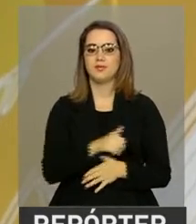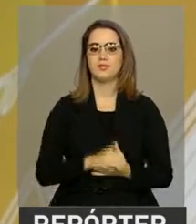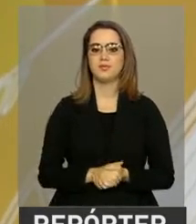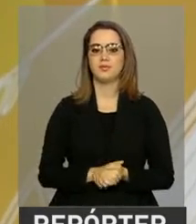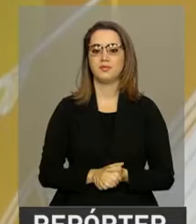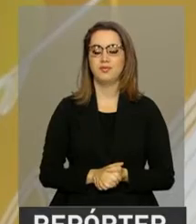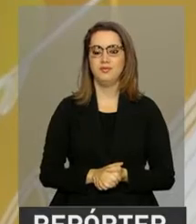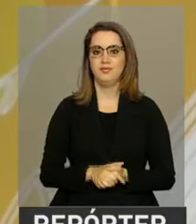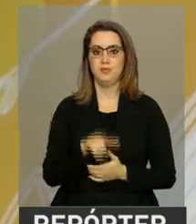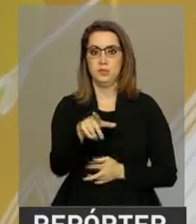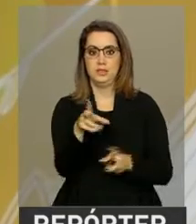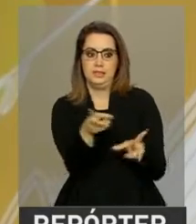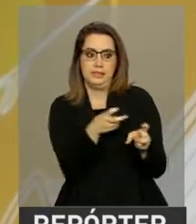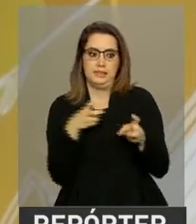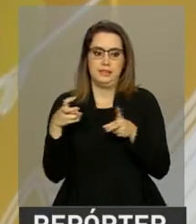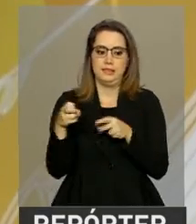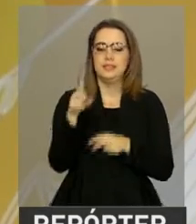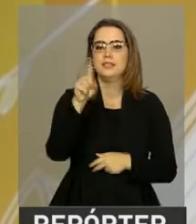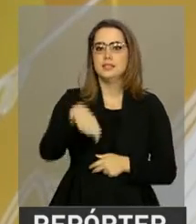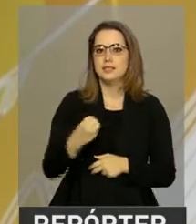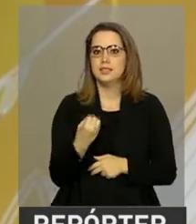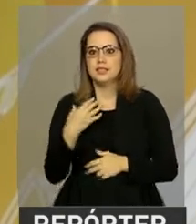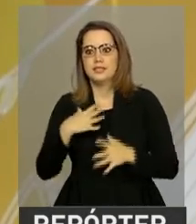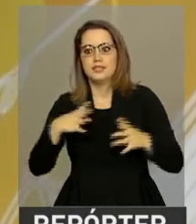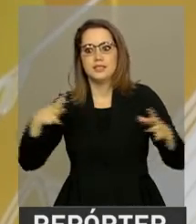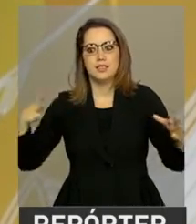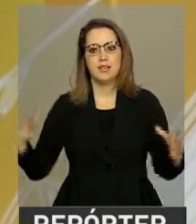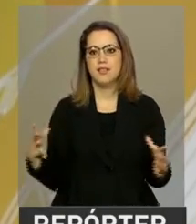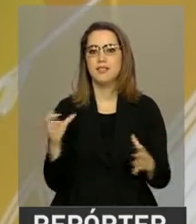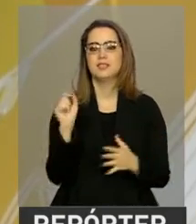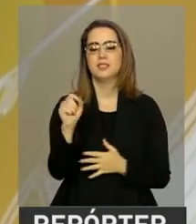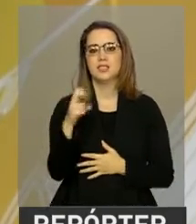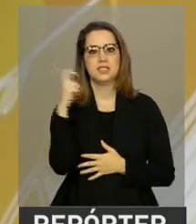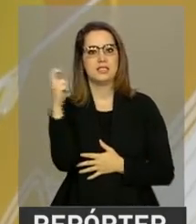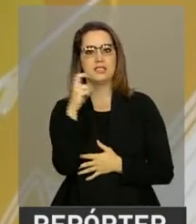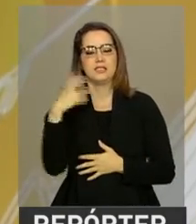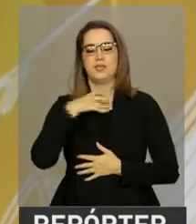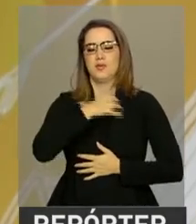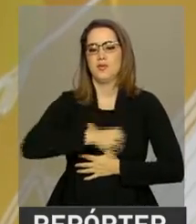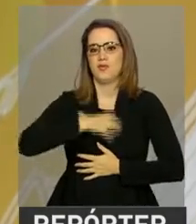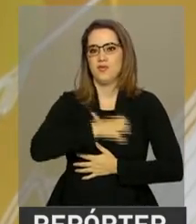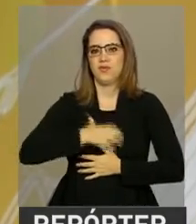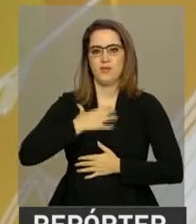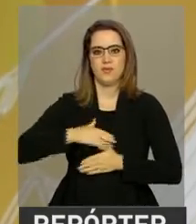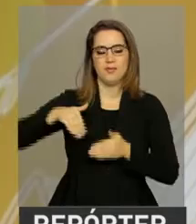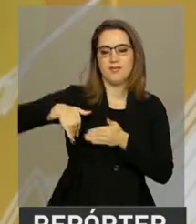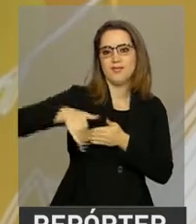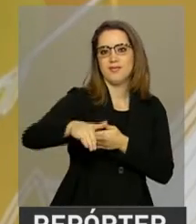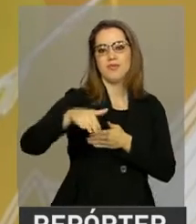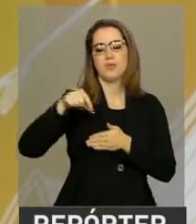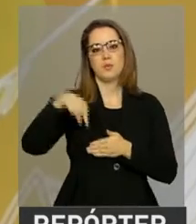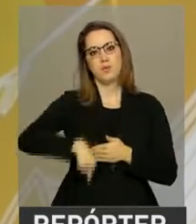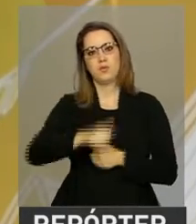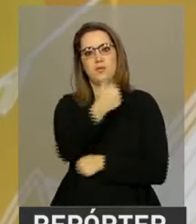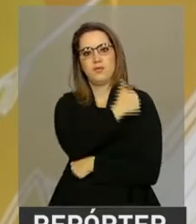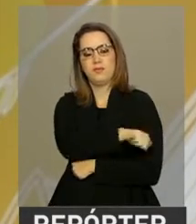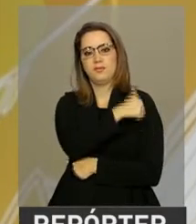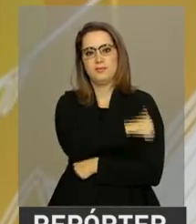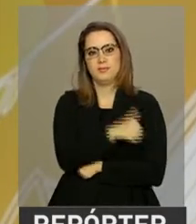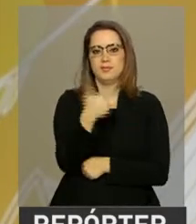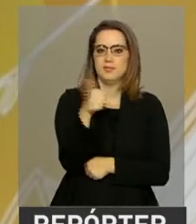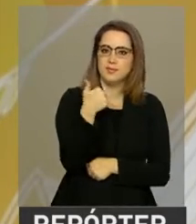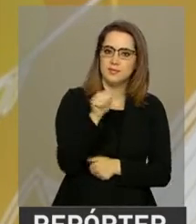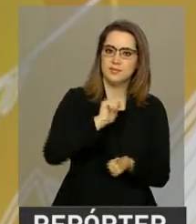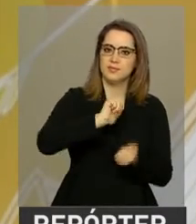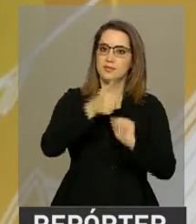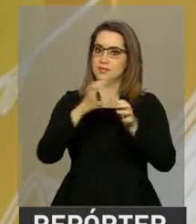Bom, a expectativa é grande. Finalmente chegou o dia 5 de agosto, dia de abertura da Olimpíada aqui no Rio de Janeiro, as primeiras